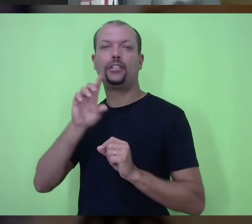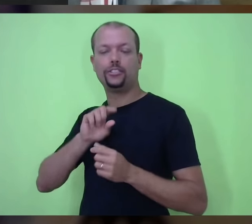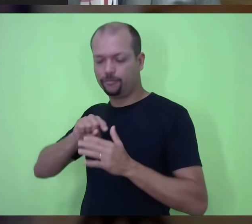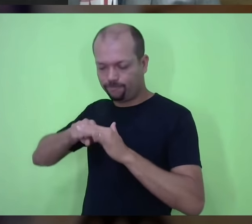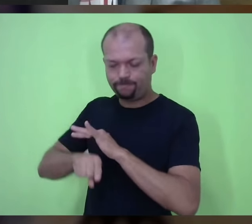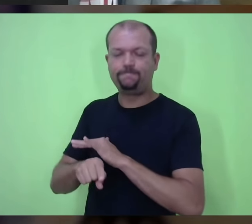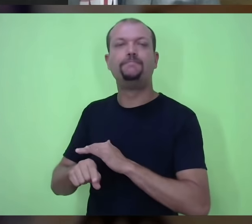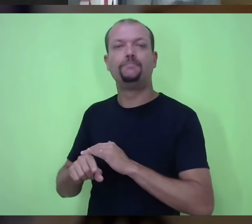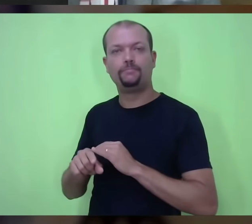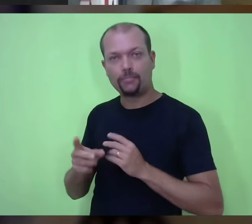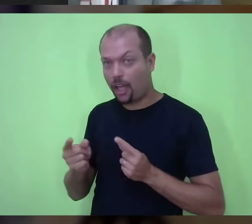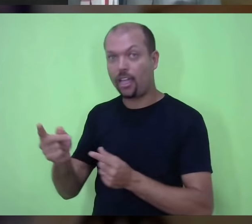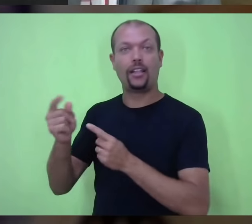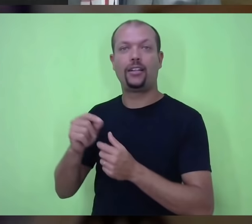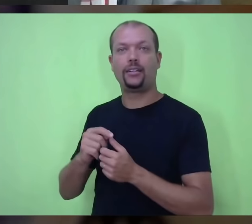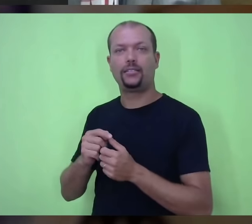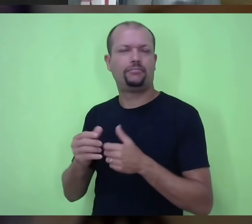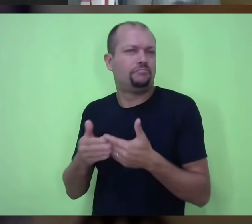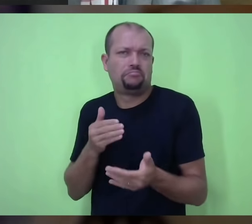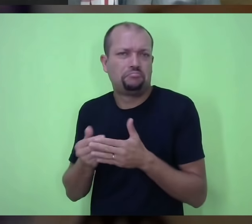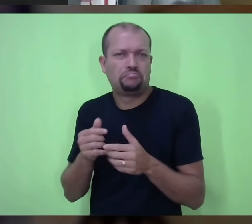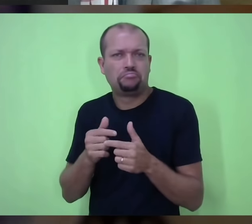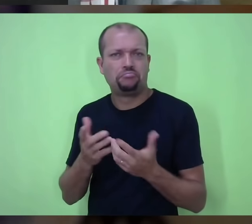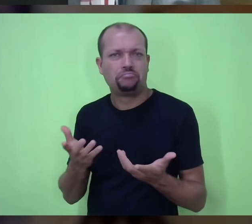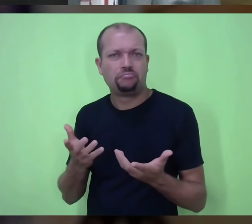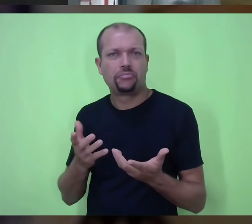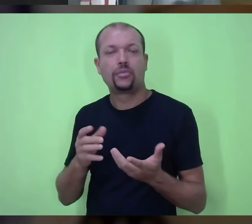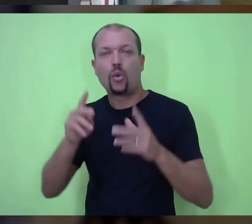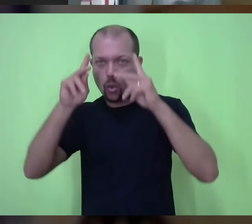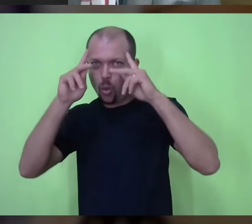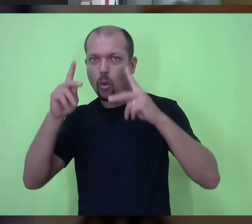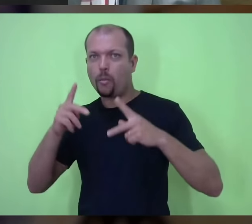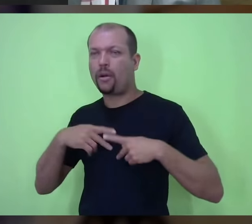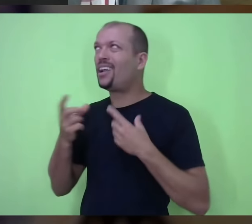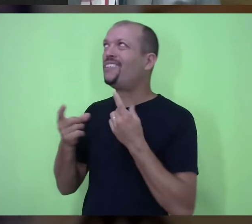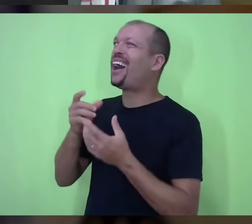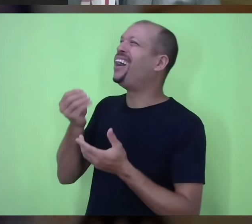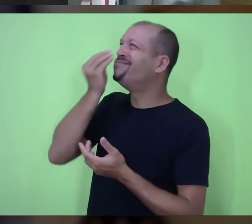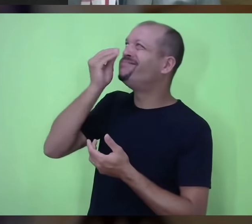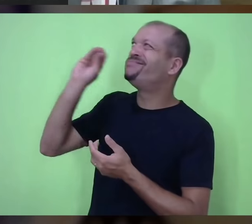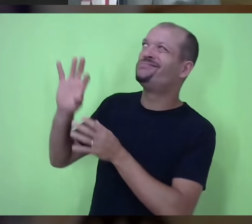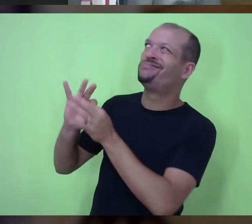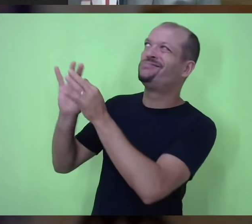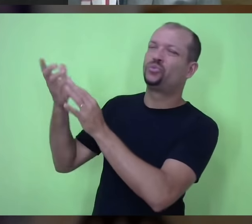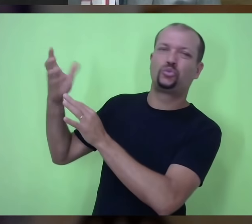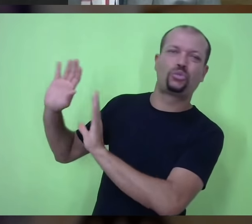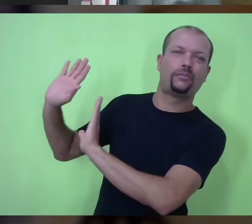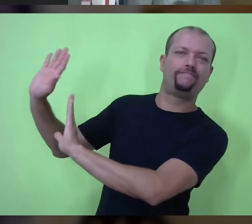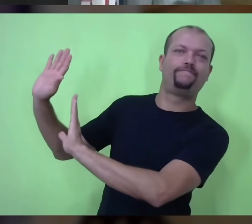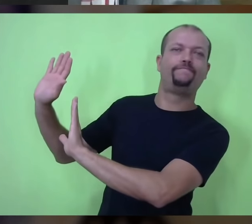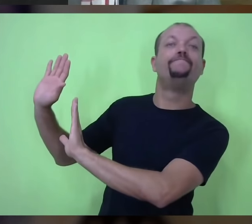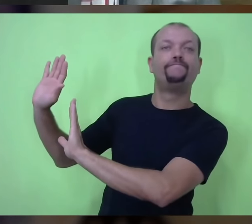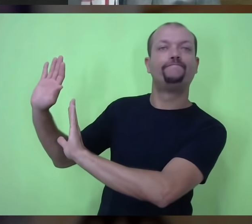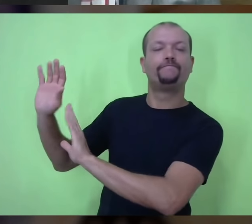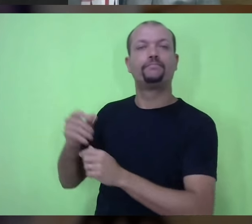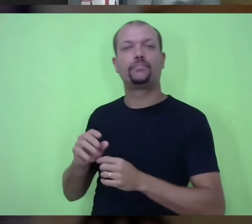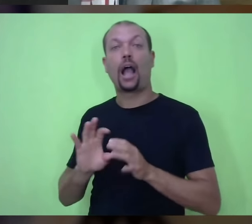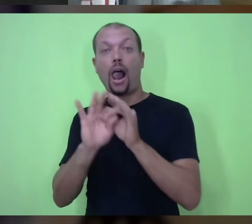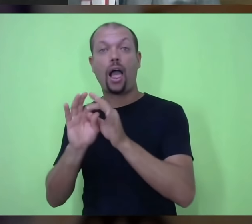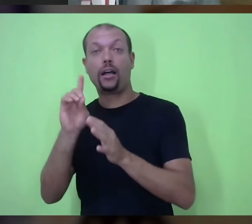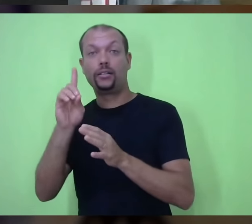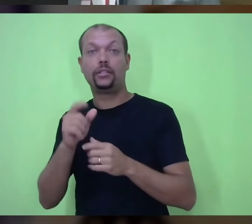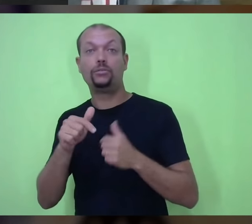sendo intenso, independente da condição humana, o ser humano muitas vezes escolhe não estar em aliança com ele. E a aliança de